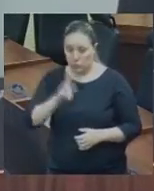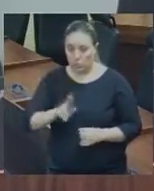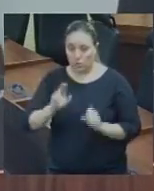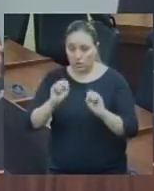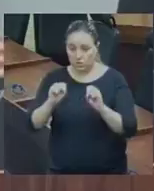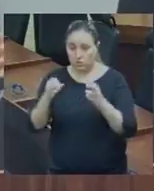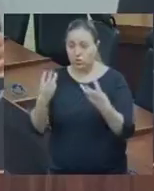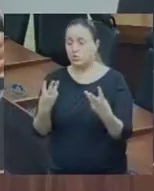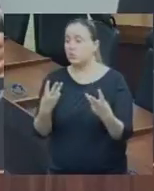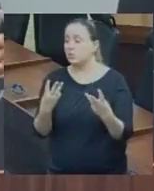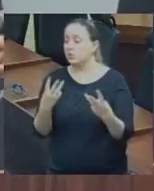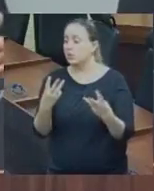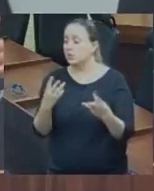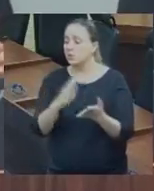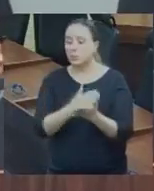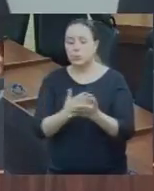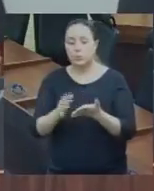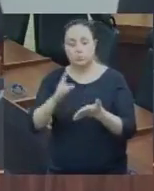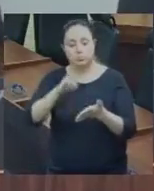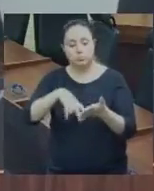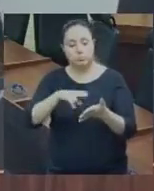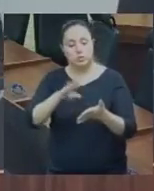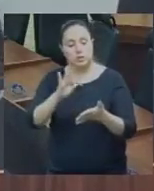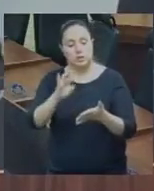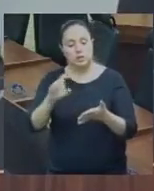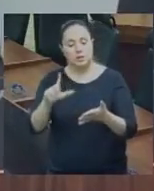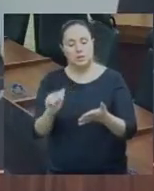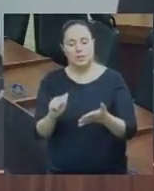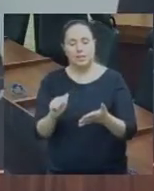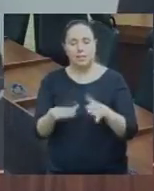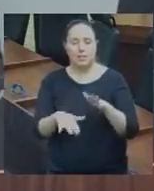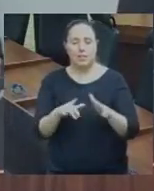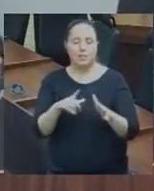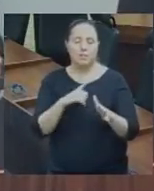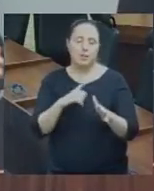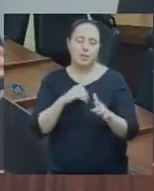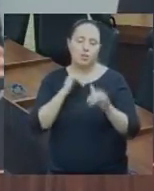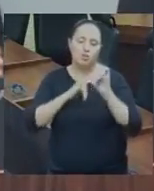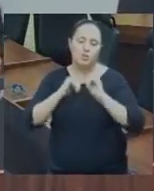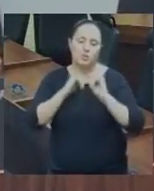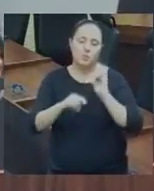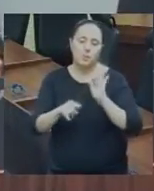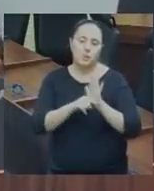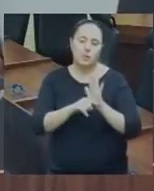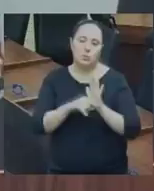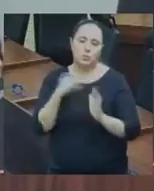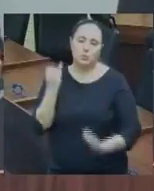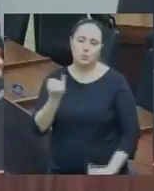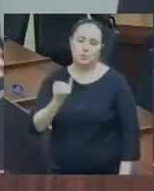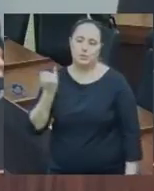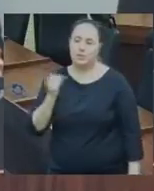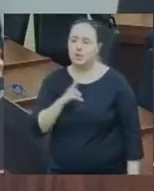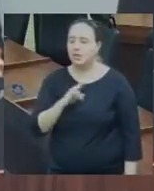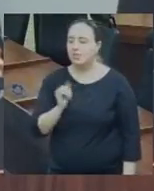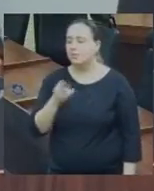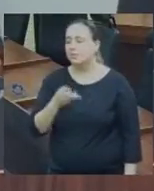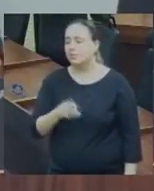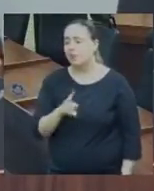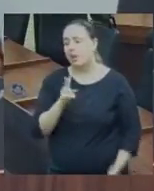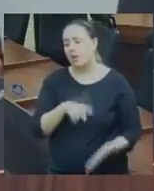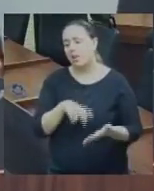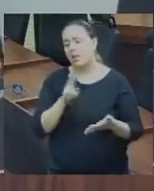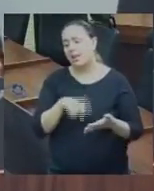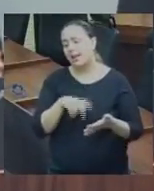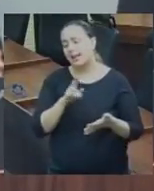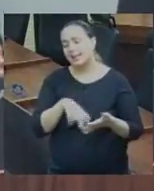ela vai começar a ler a tela eventualmente pelo menos relevante e vai ficar nesse menos relevante vai lei vai lei